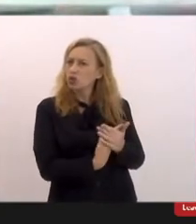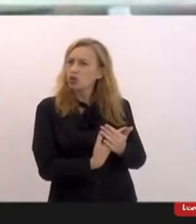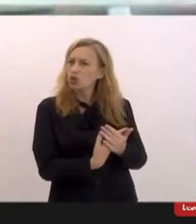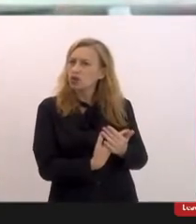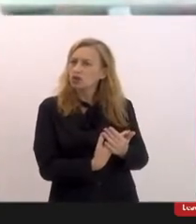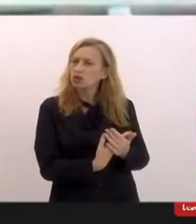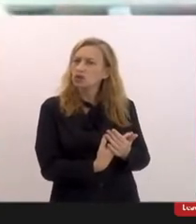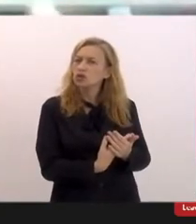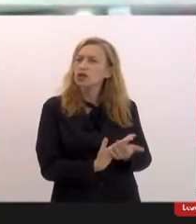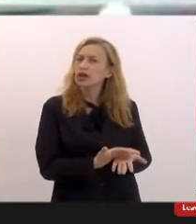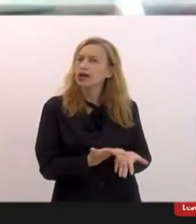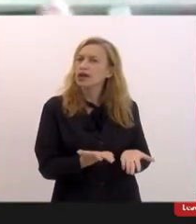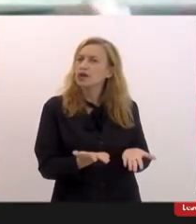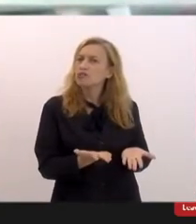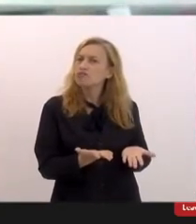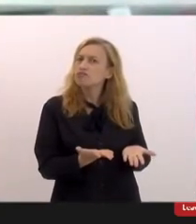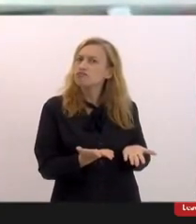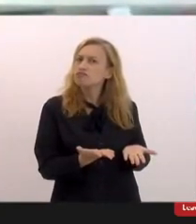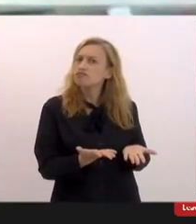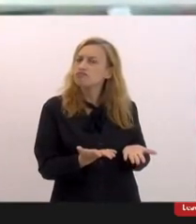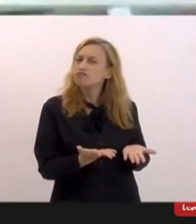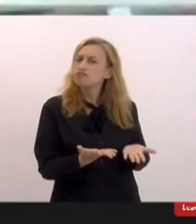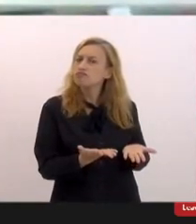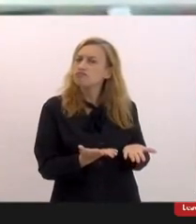estão sendo,